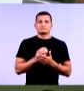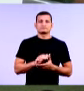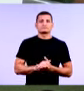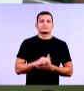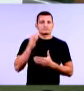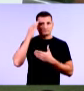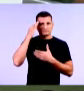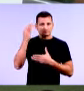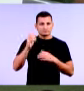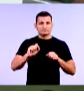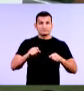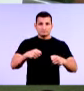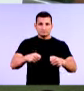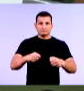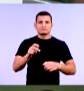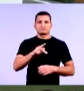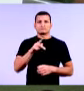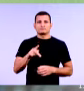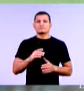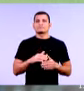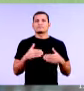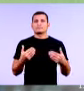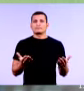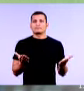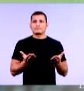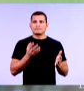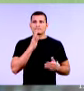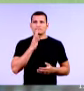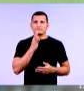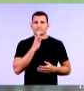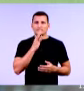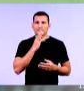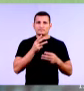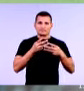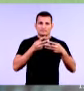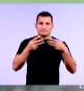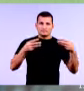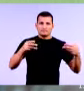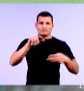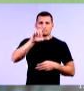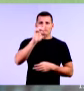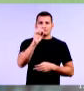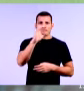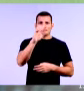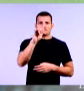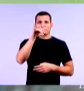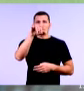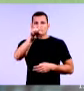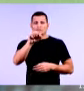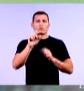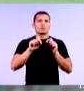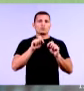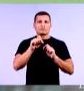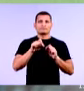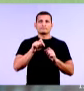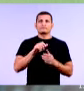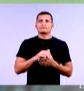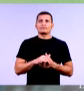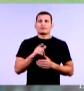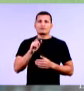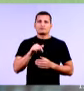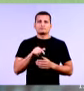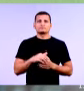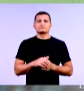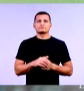pelo reforço, professor. Então, vamos agora conhecer as redes locais. O que são redes locais? São redes